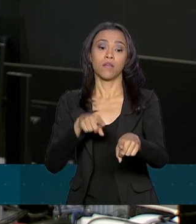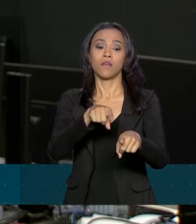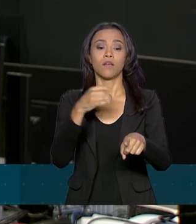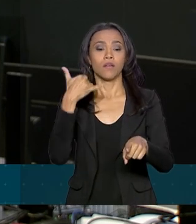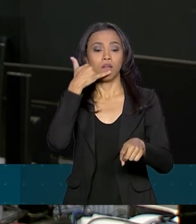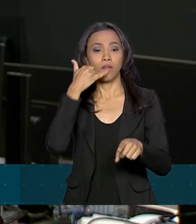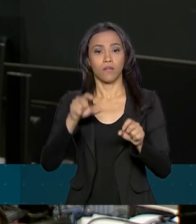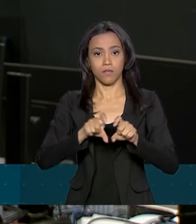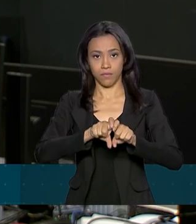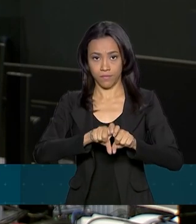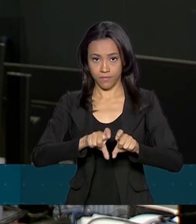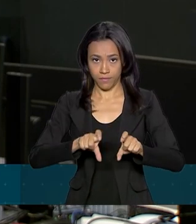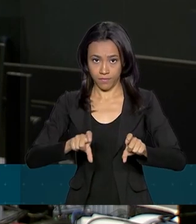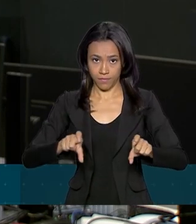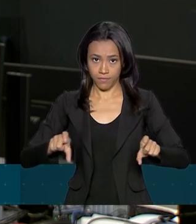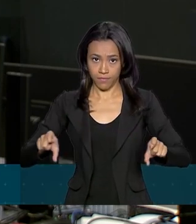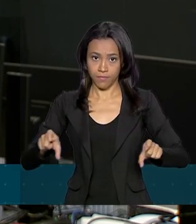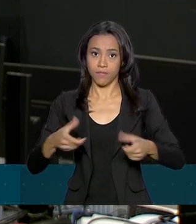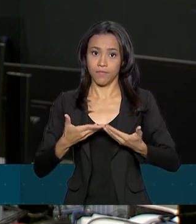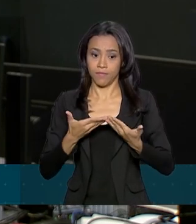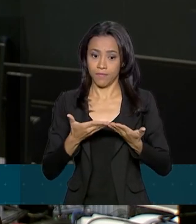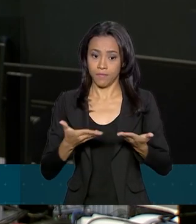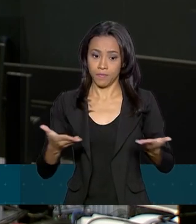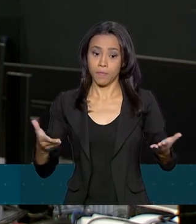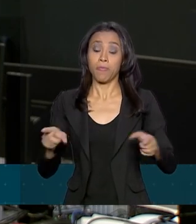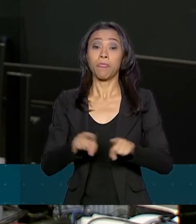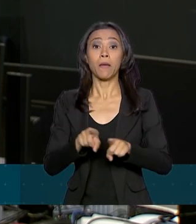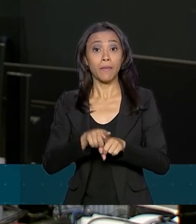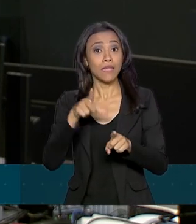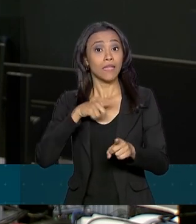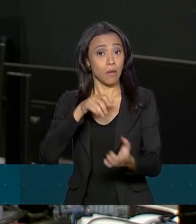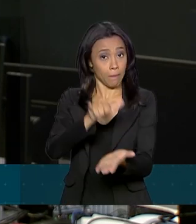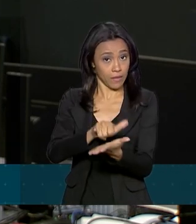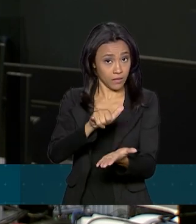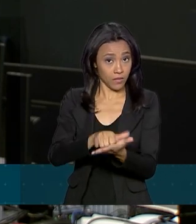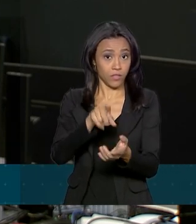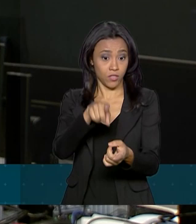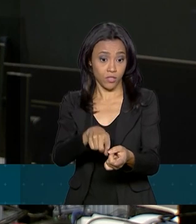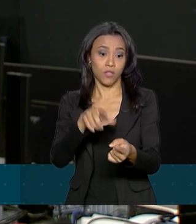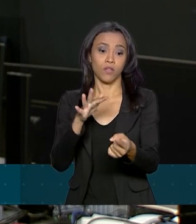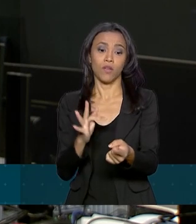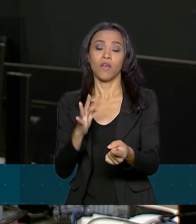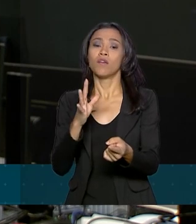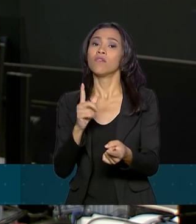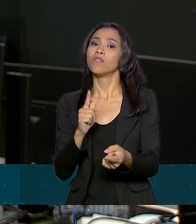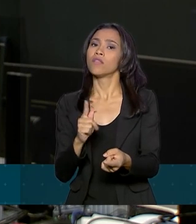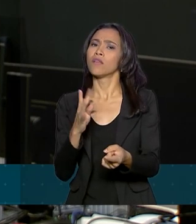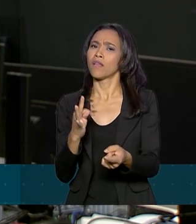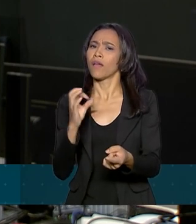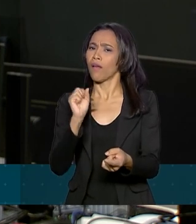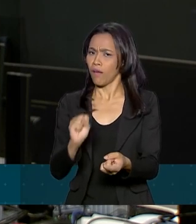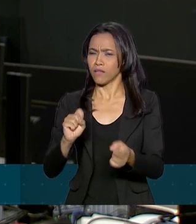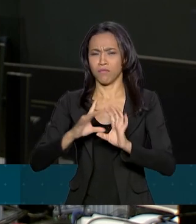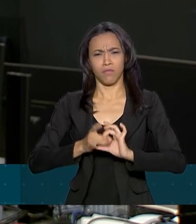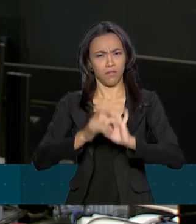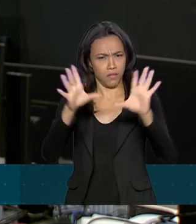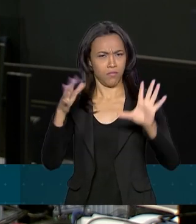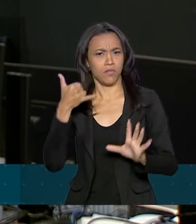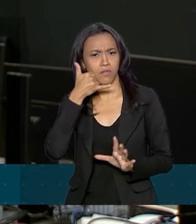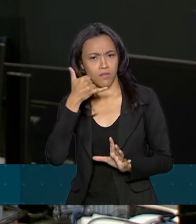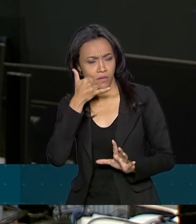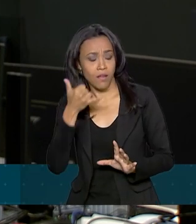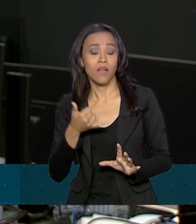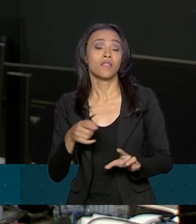724-2019, pelo aplicativo do FGTS, disponível em todas as plataformas dos telefones celulares,